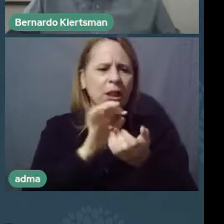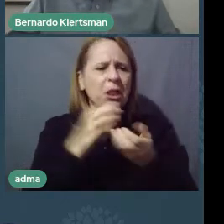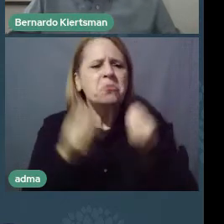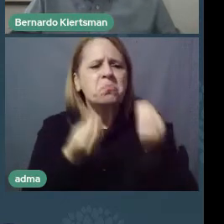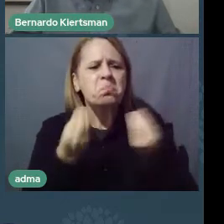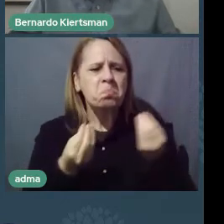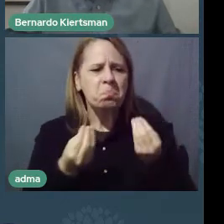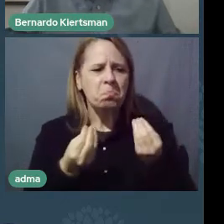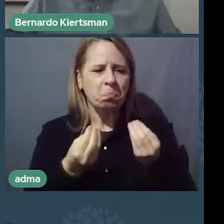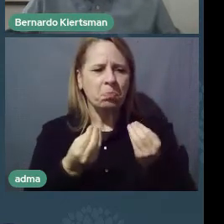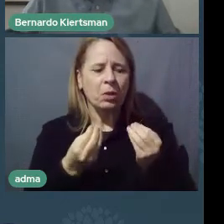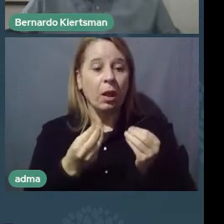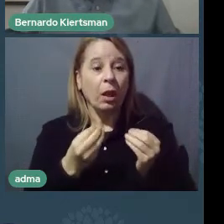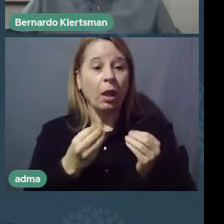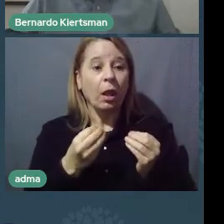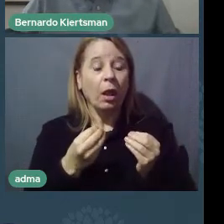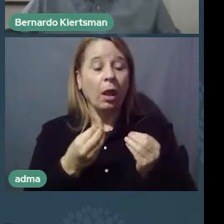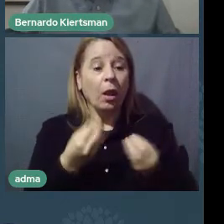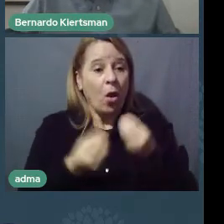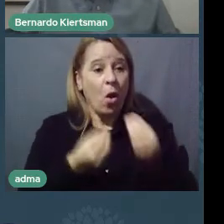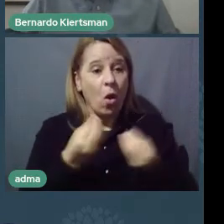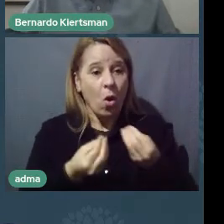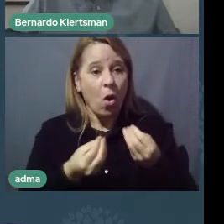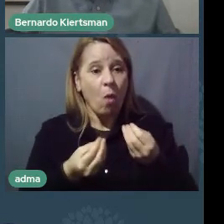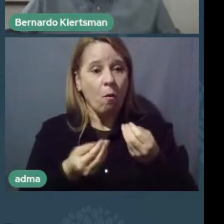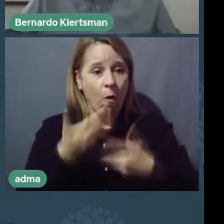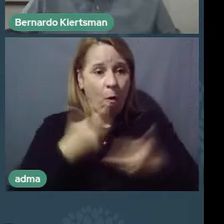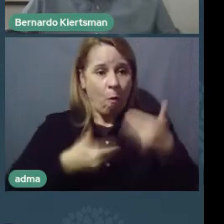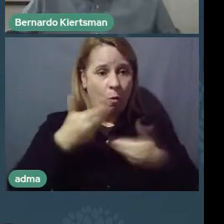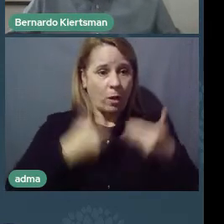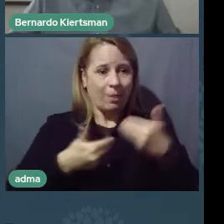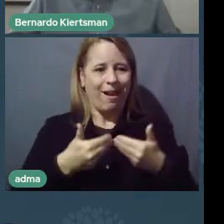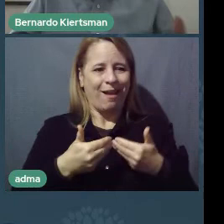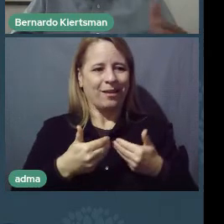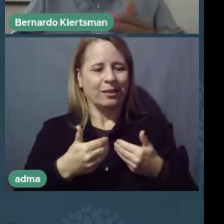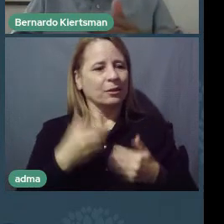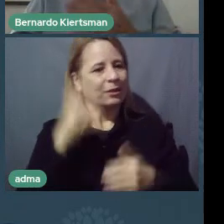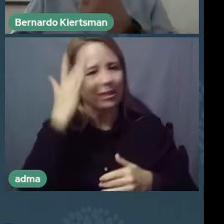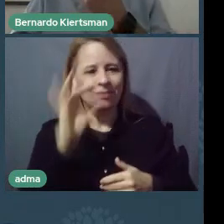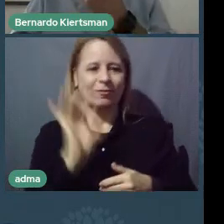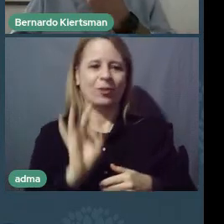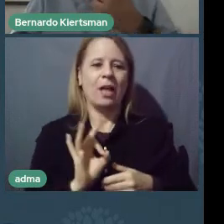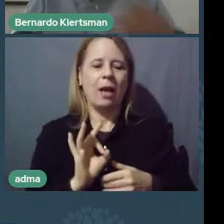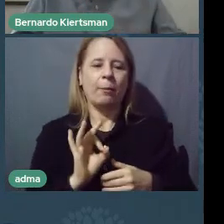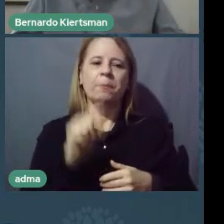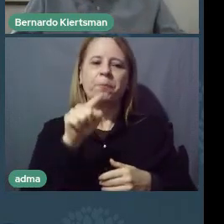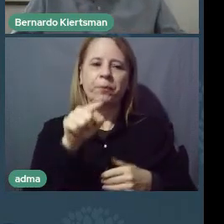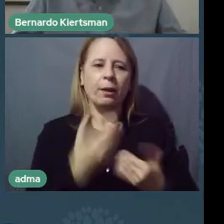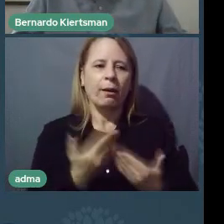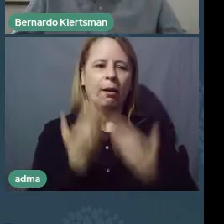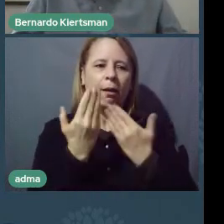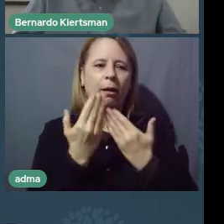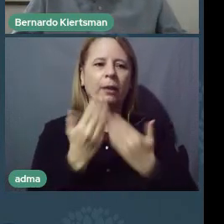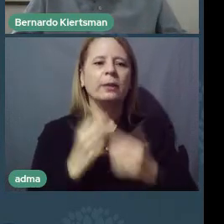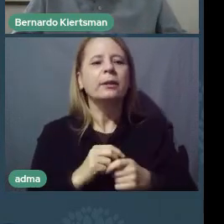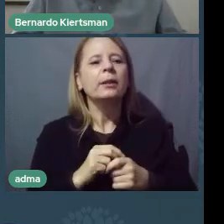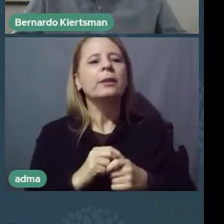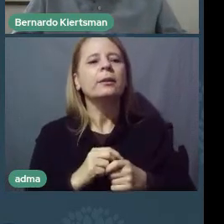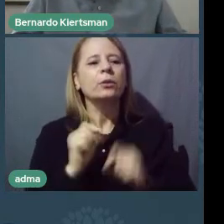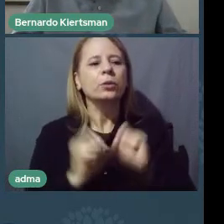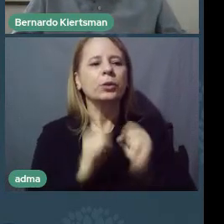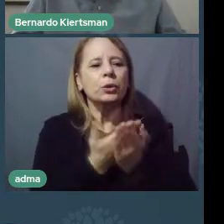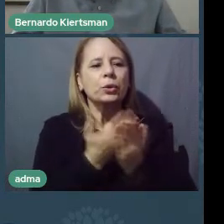que ele deve, de que maneira ele deve proceder. Aqui nós temos, por exemplo, no mesmo estudo